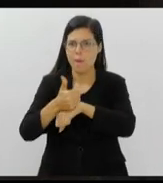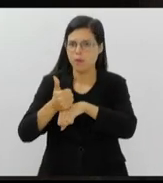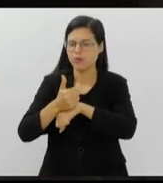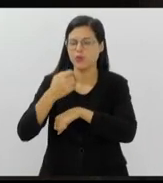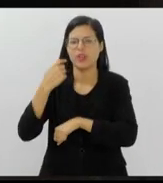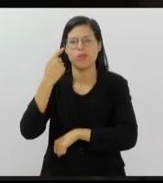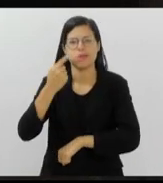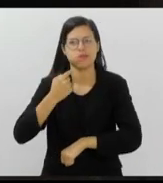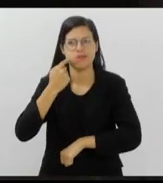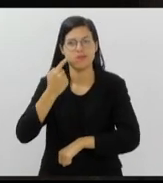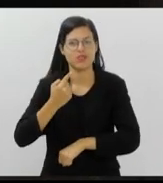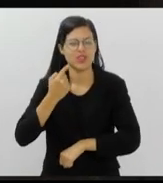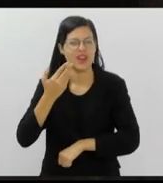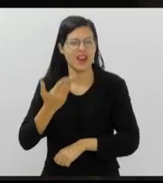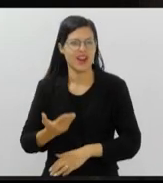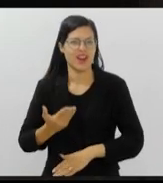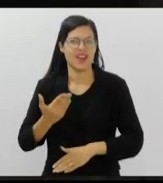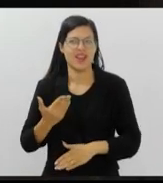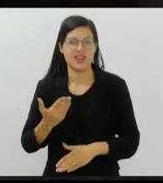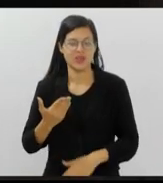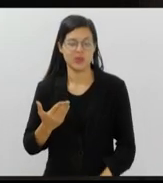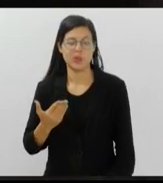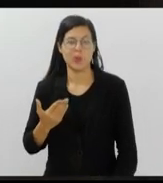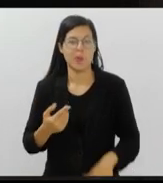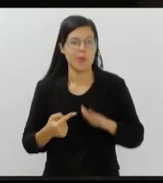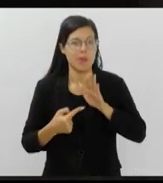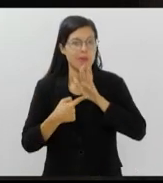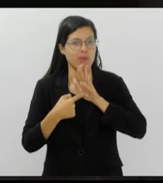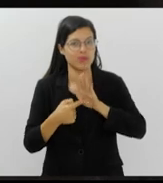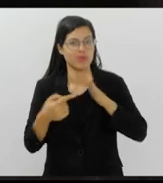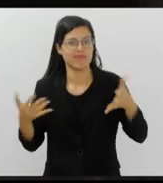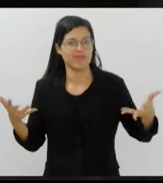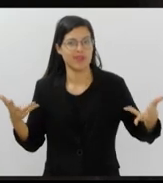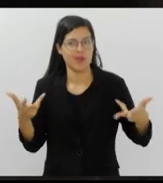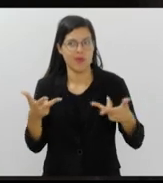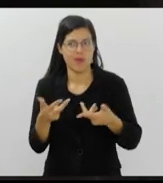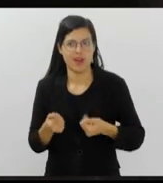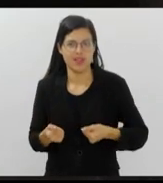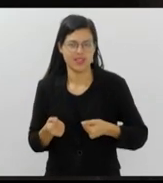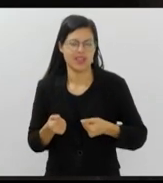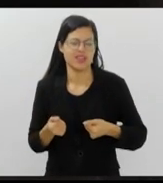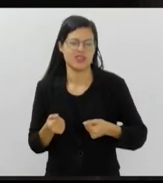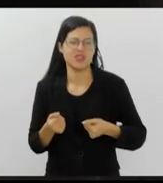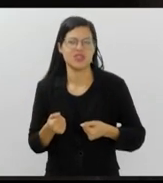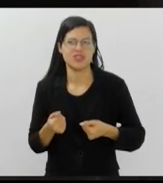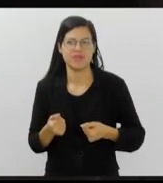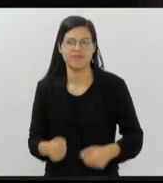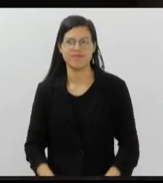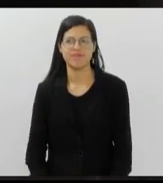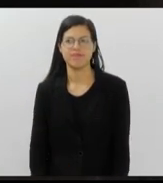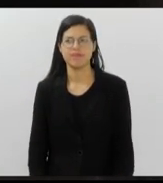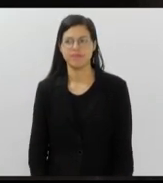direito, reiterando cada vez mais suas qualidades nas carreiras jurídicas. Porque